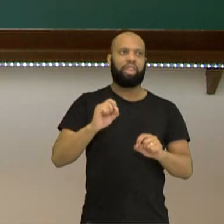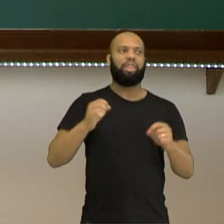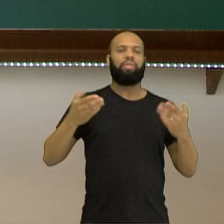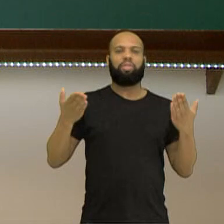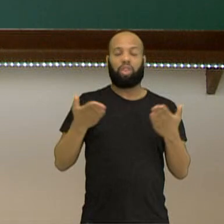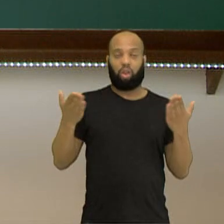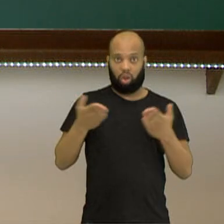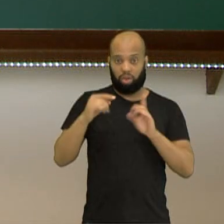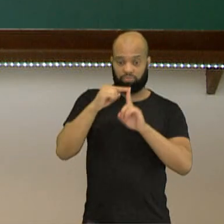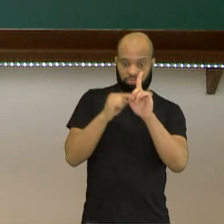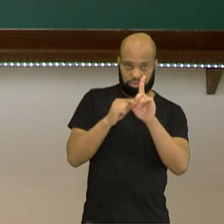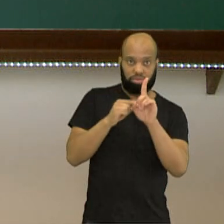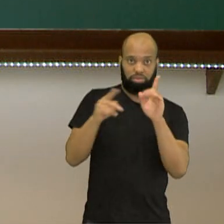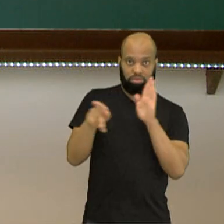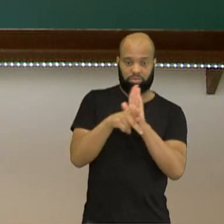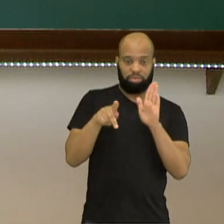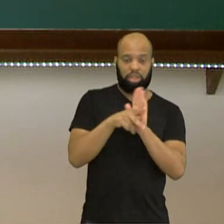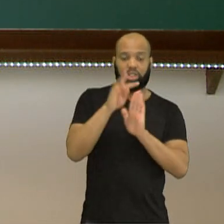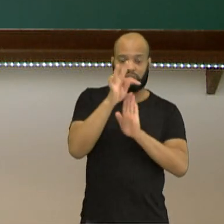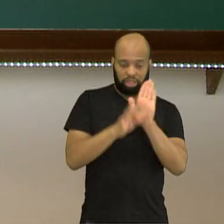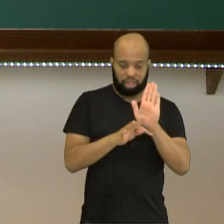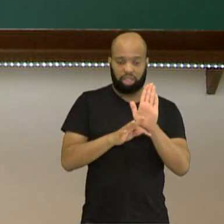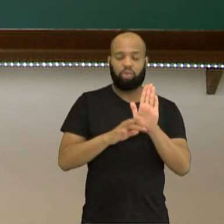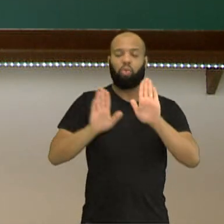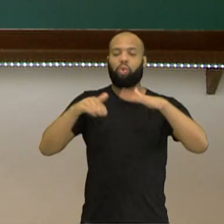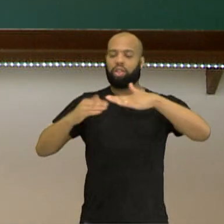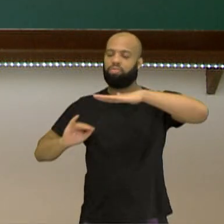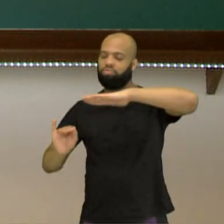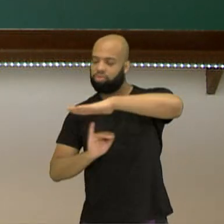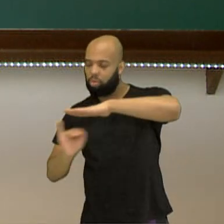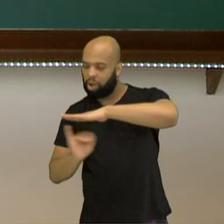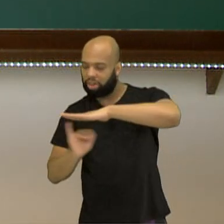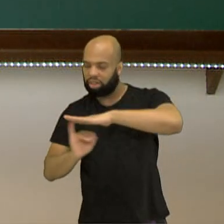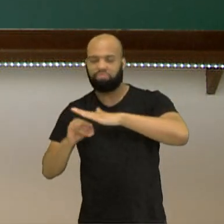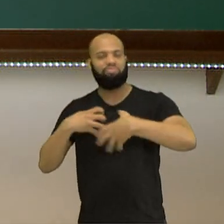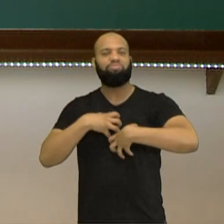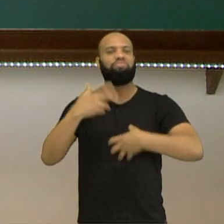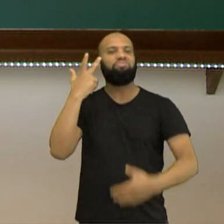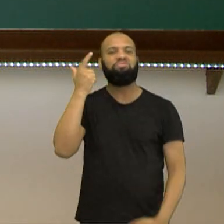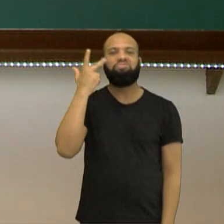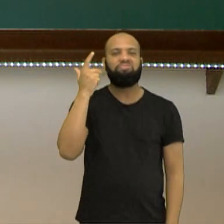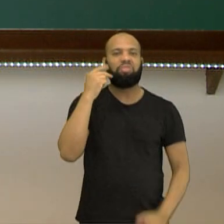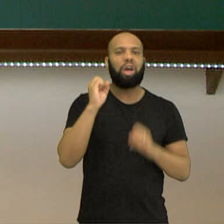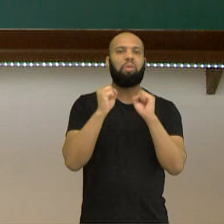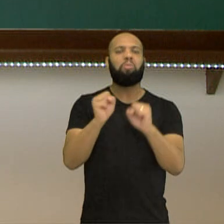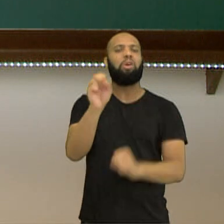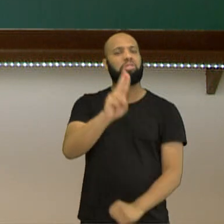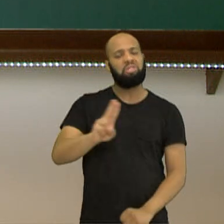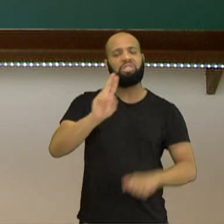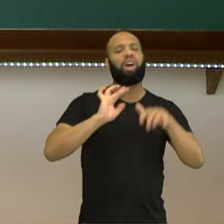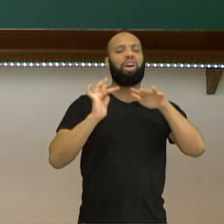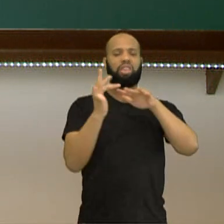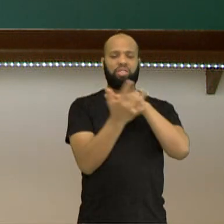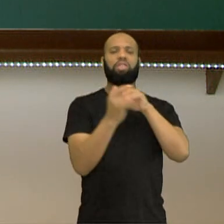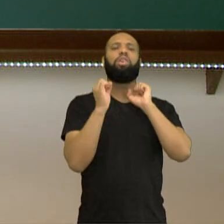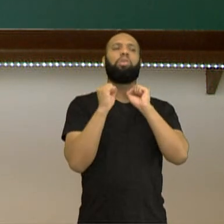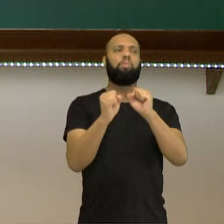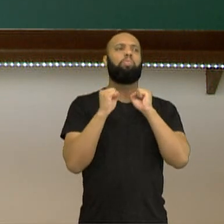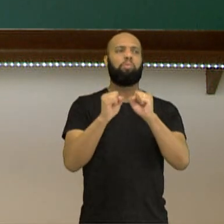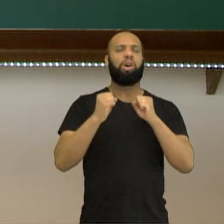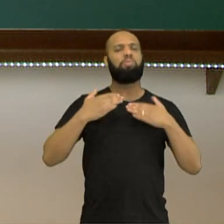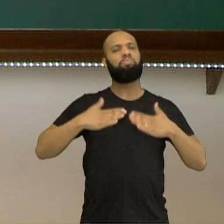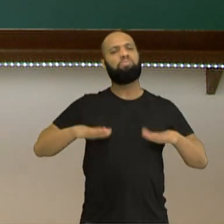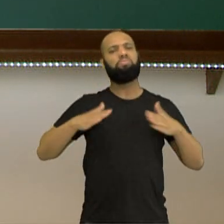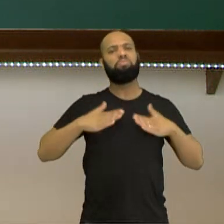neste tipo de texto, a informalidade é tranquila, você pode usar, né? Ela fica de